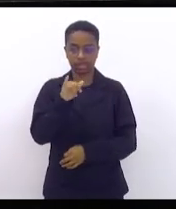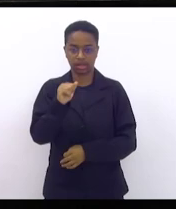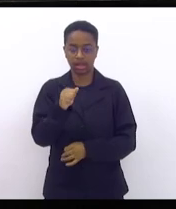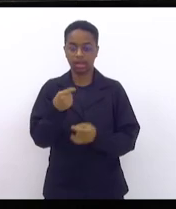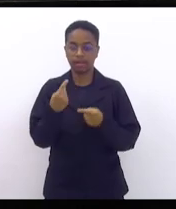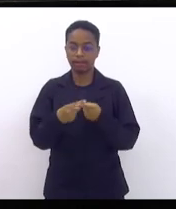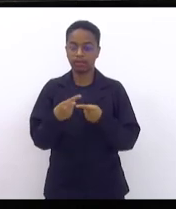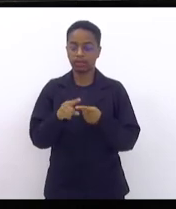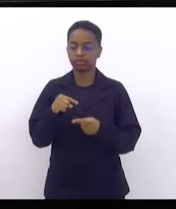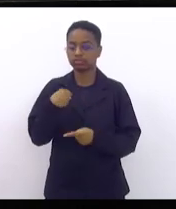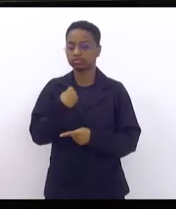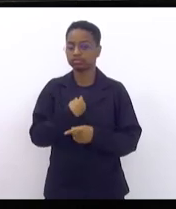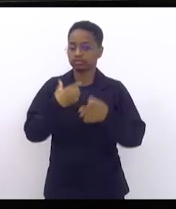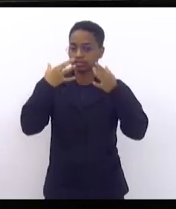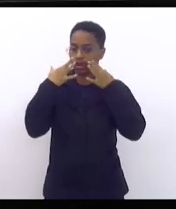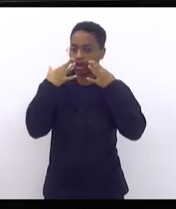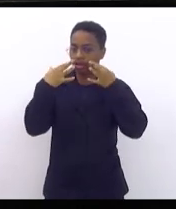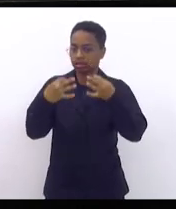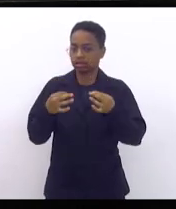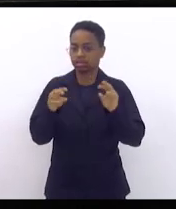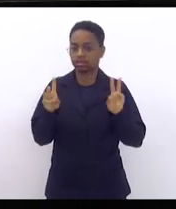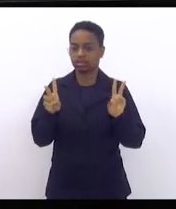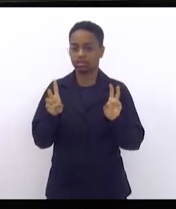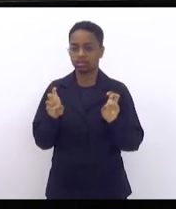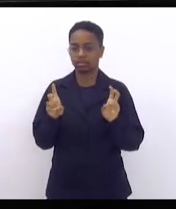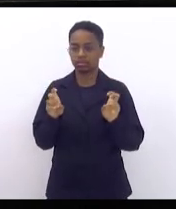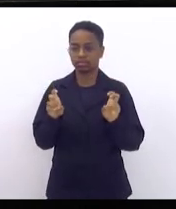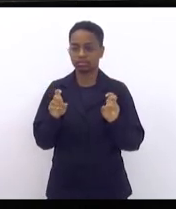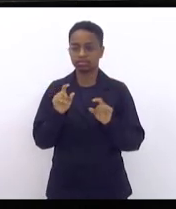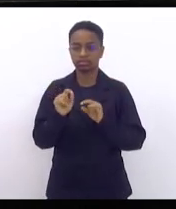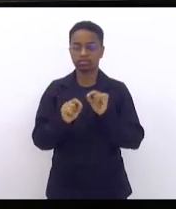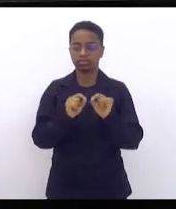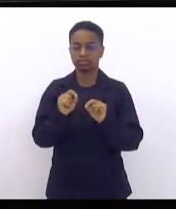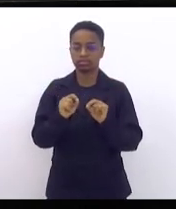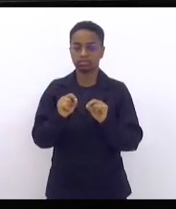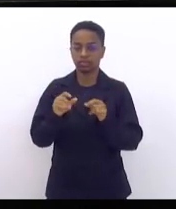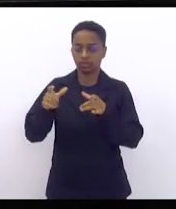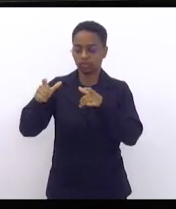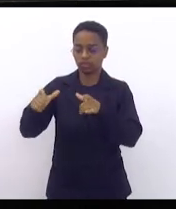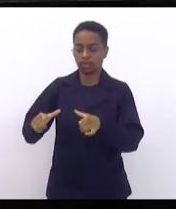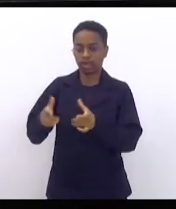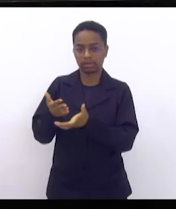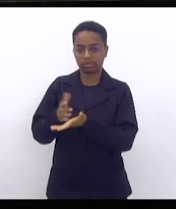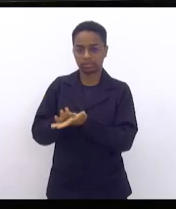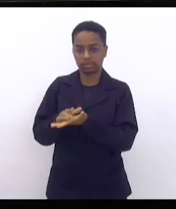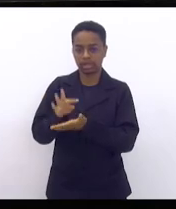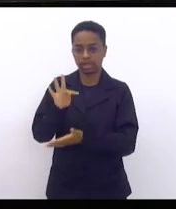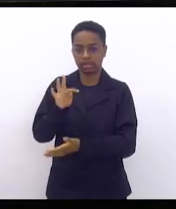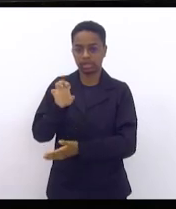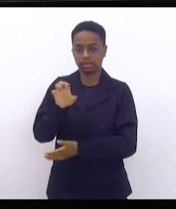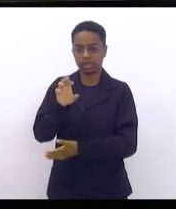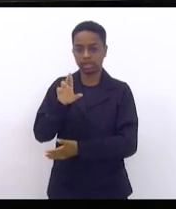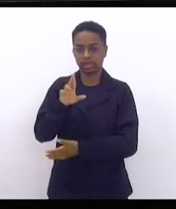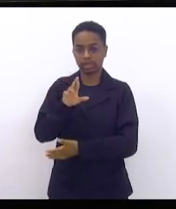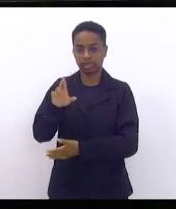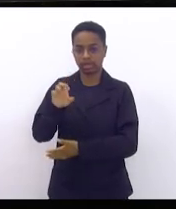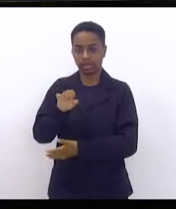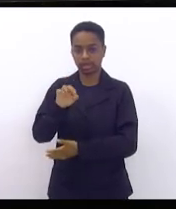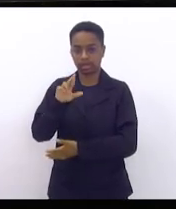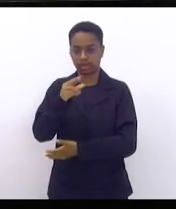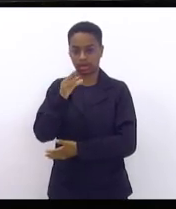atentos numa questão que era o Terreirão do Samba o Terreirão do Samba